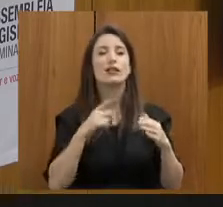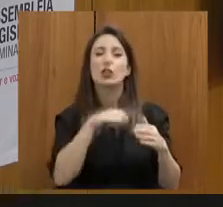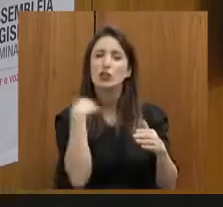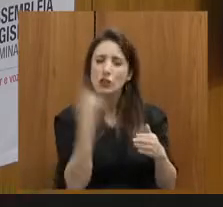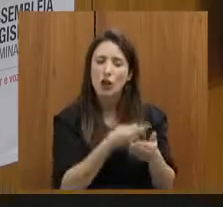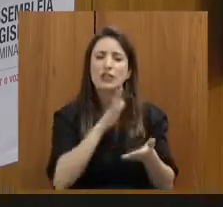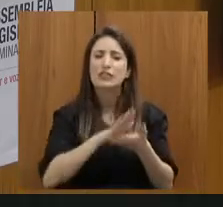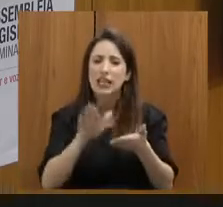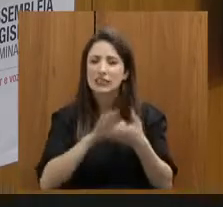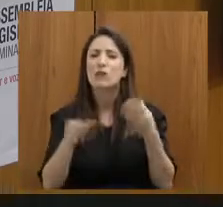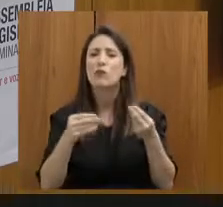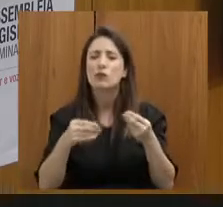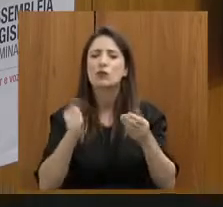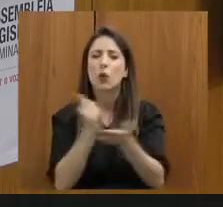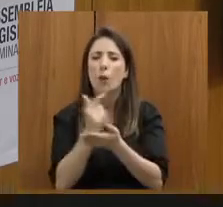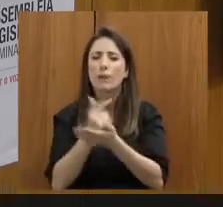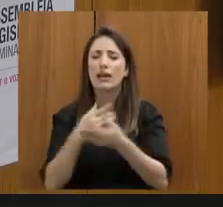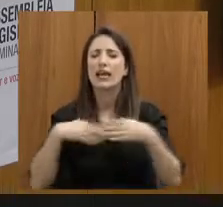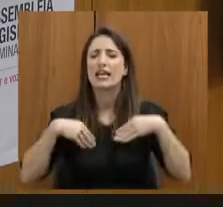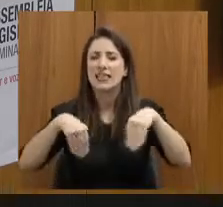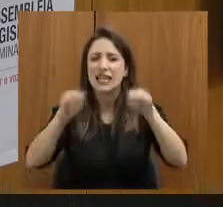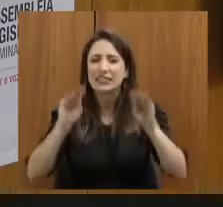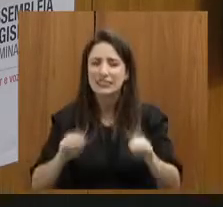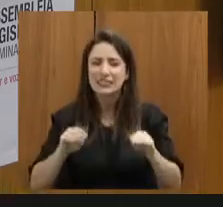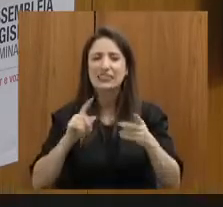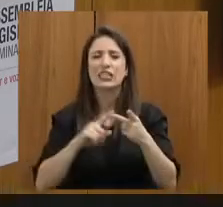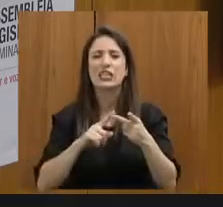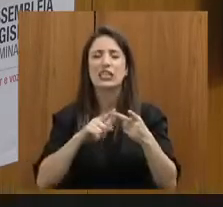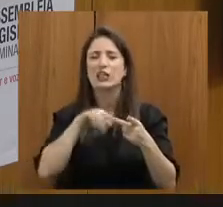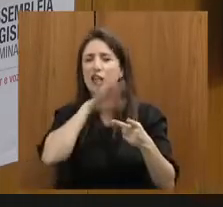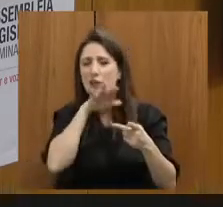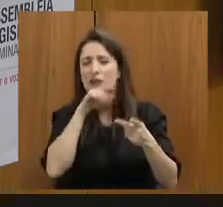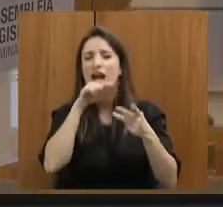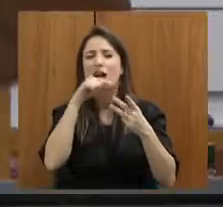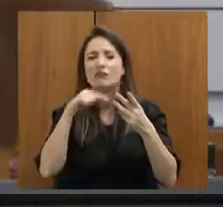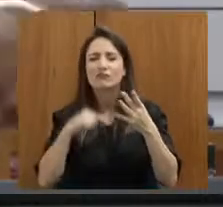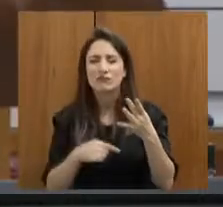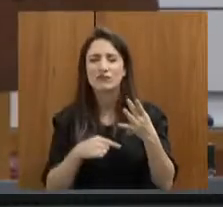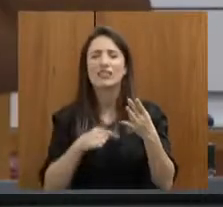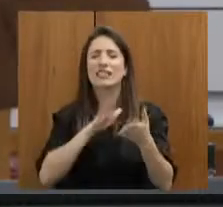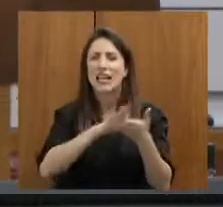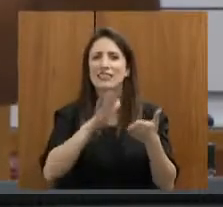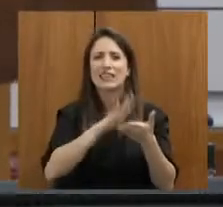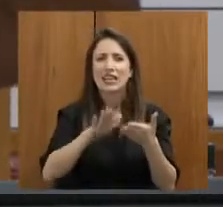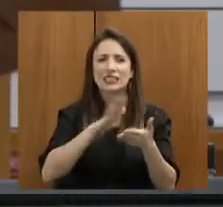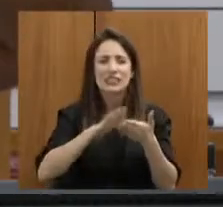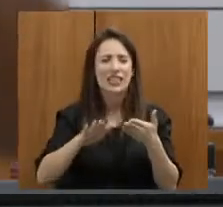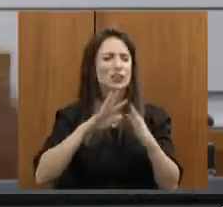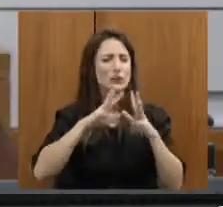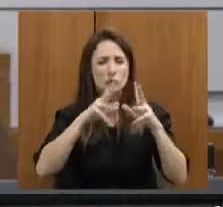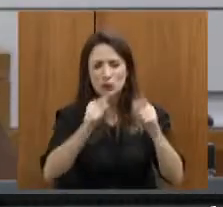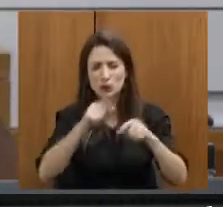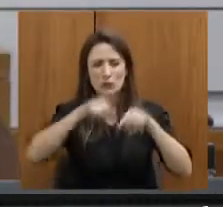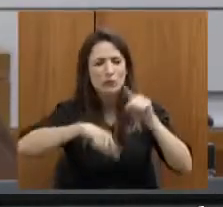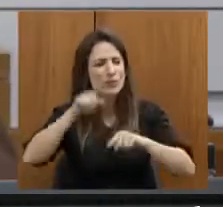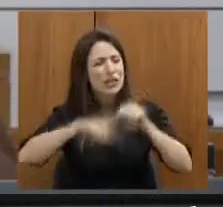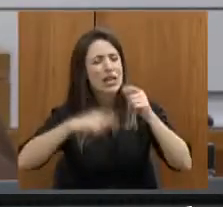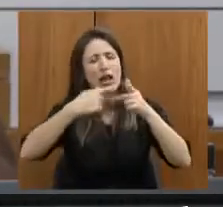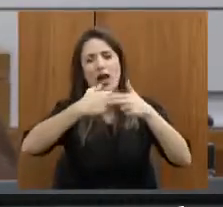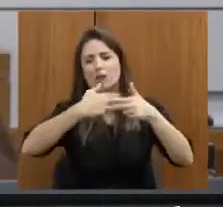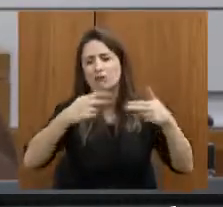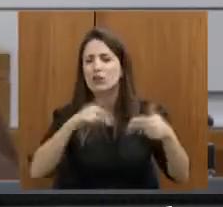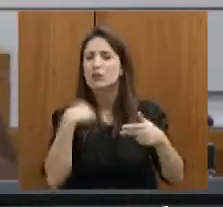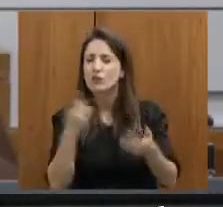de bicho aí vai é a todos os grãos aí vai vai vai vai aí ferramenta aí vai